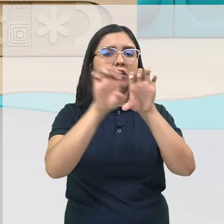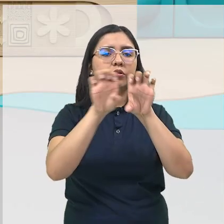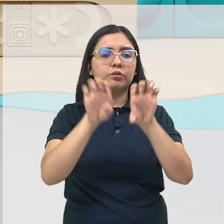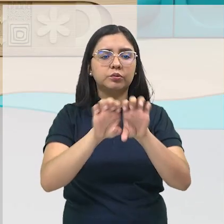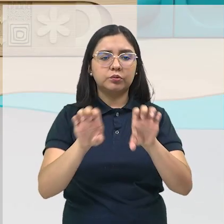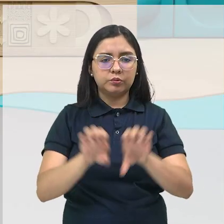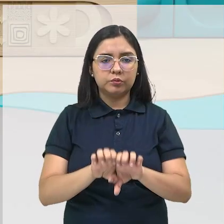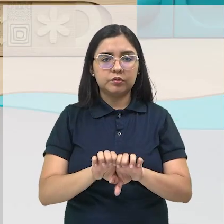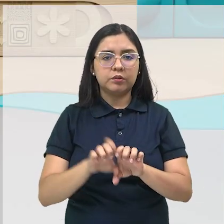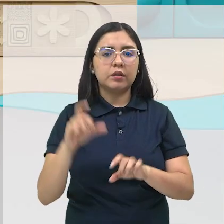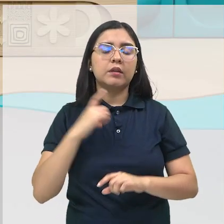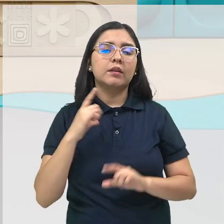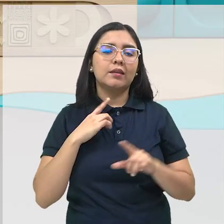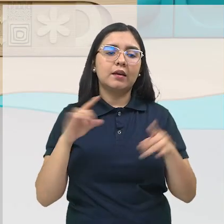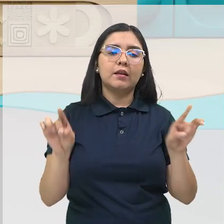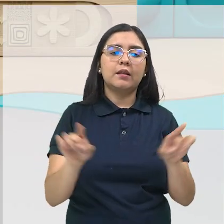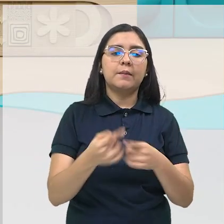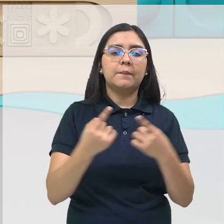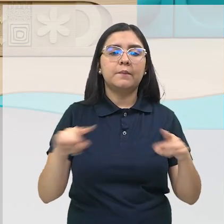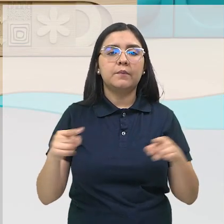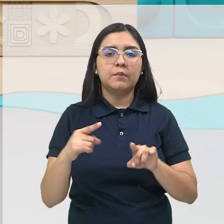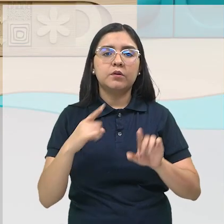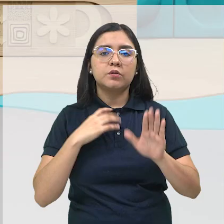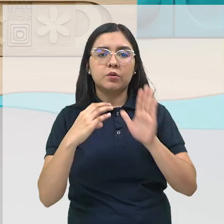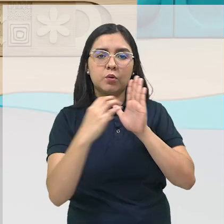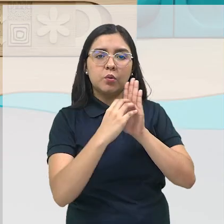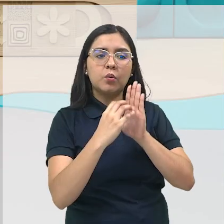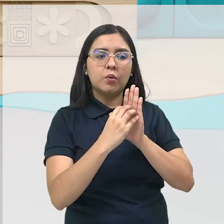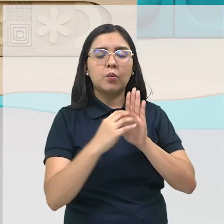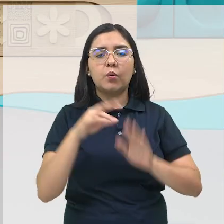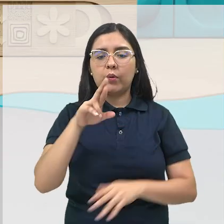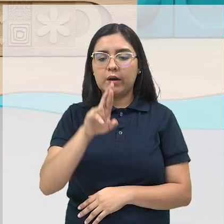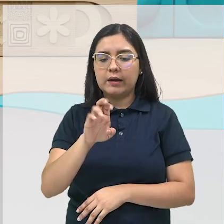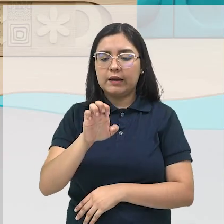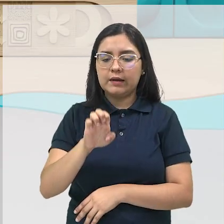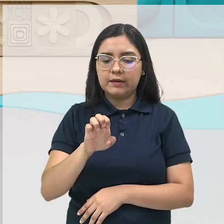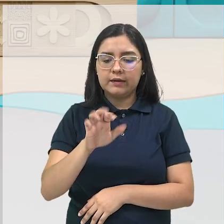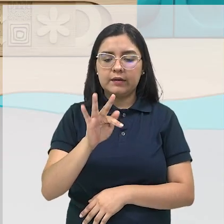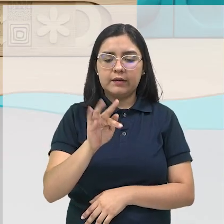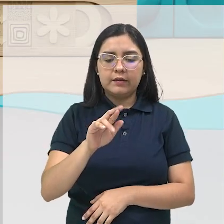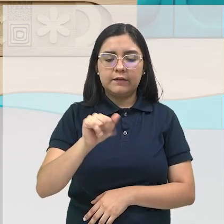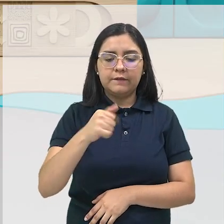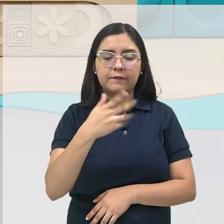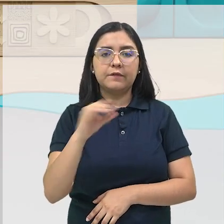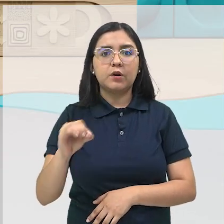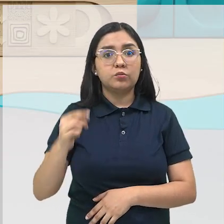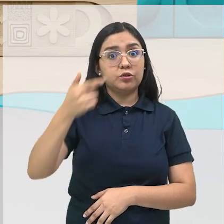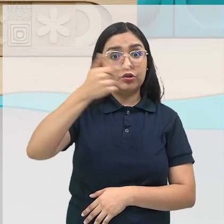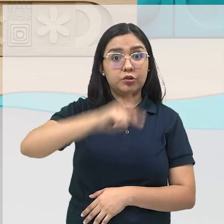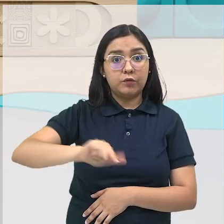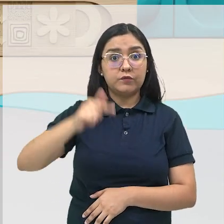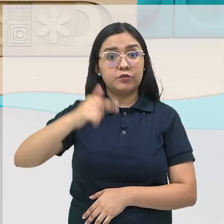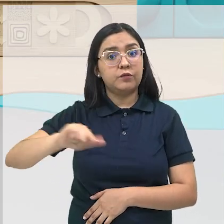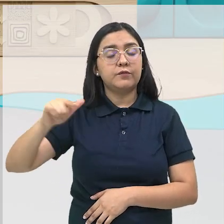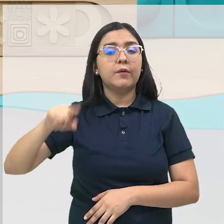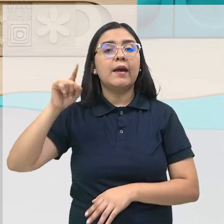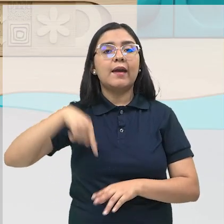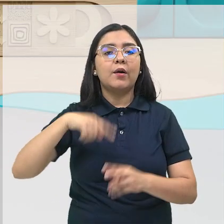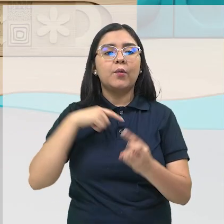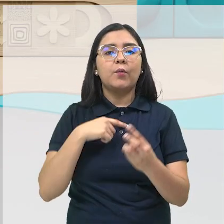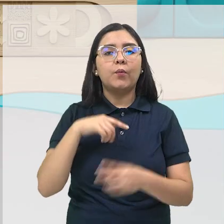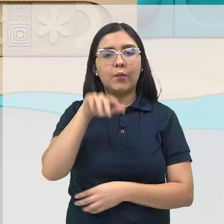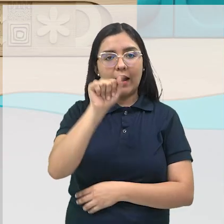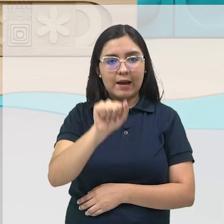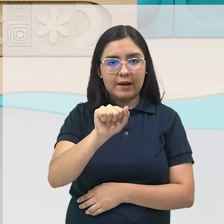estrutura em que tem aquela música que o refrão fica se repetindo. Esse refrão é a parte A, que